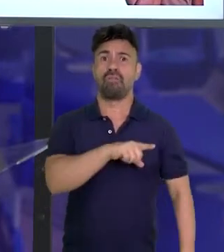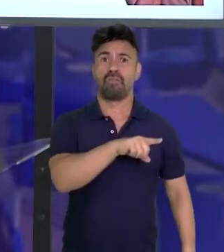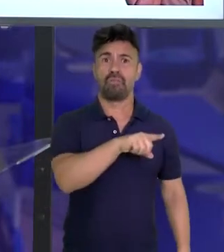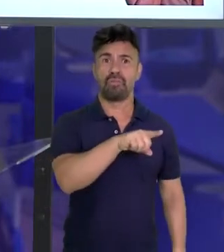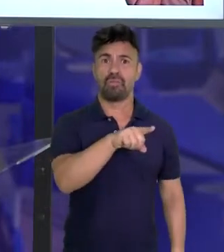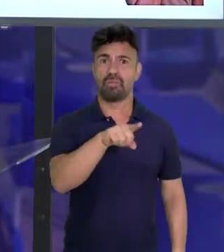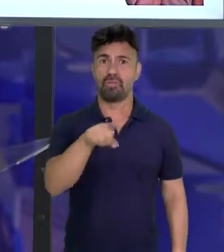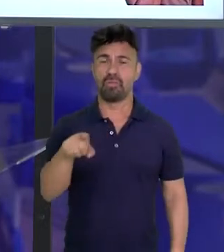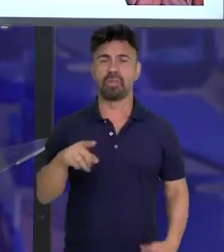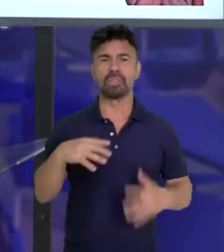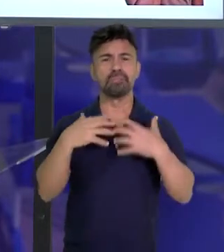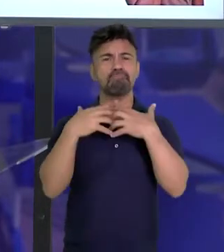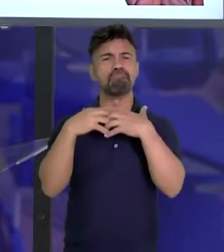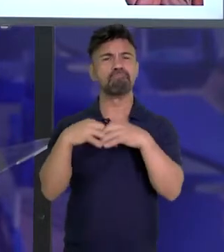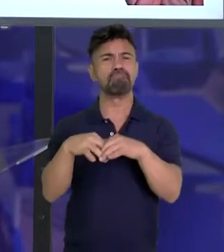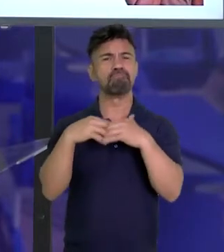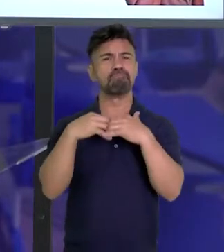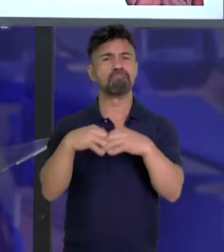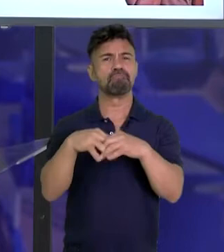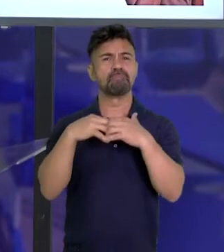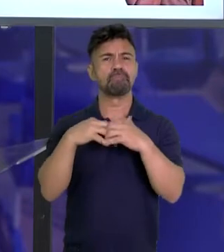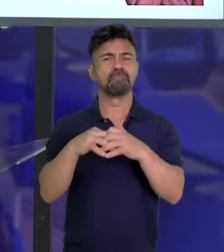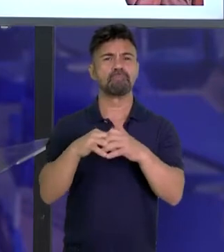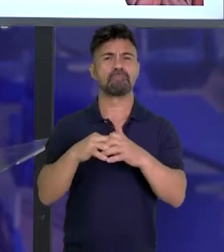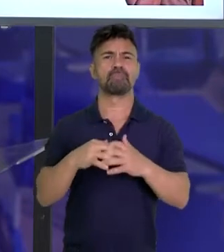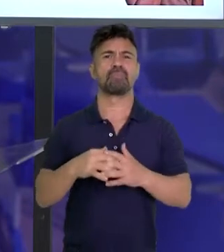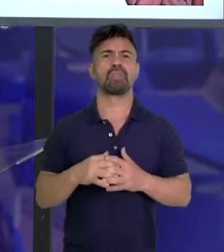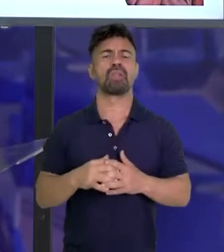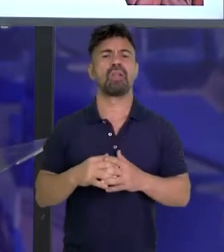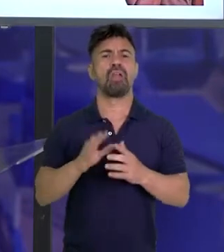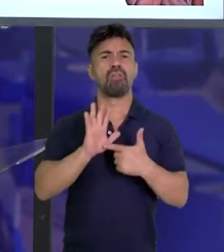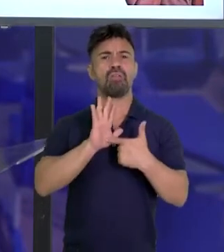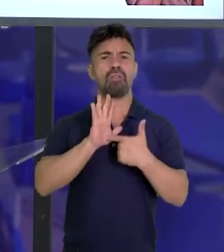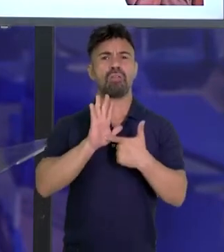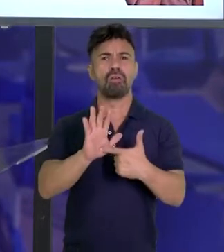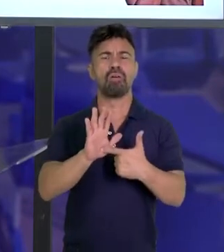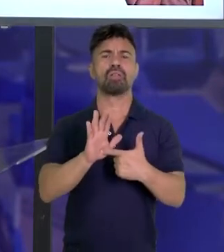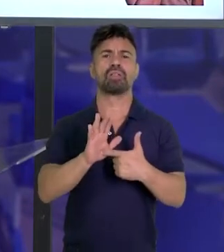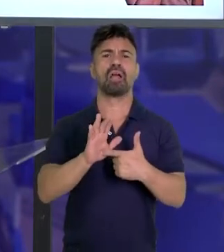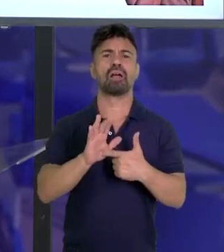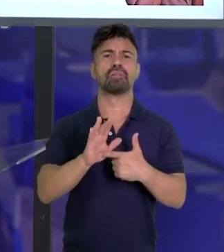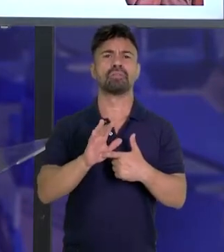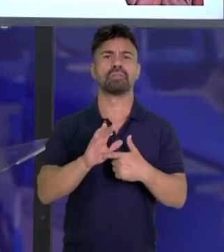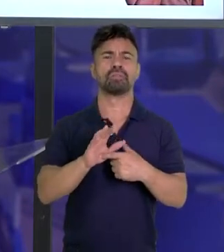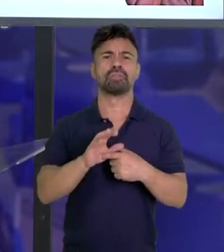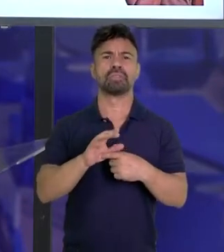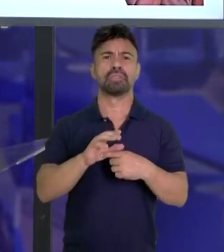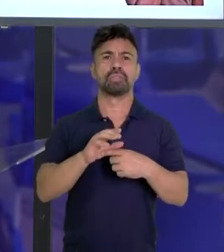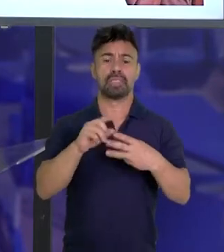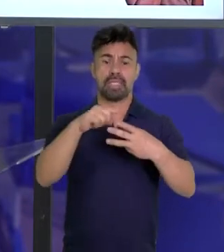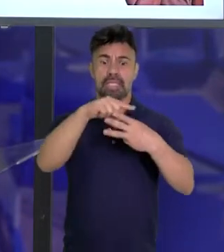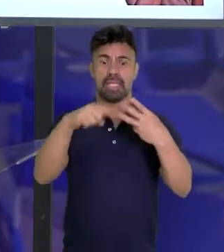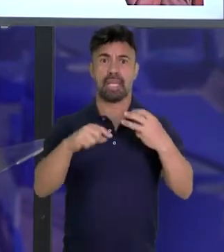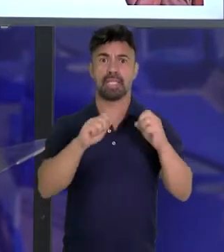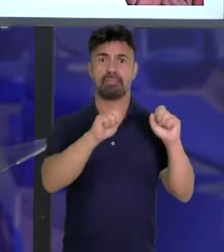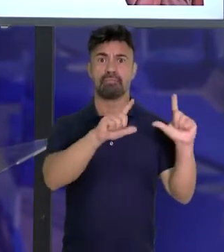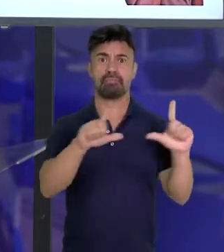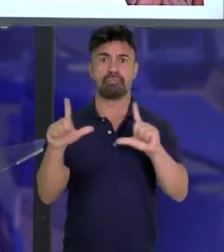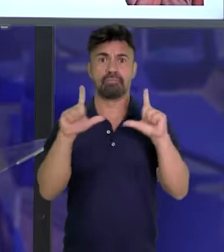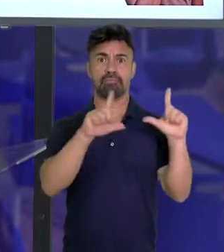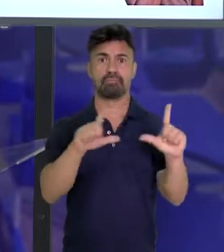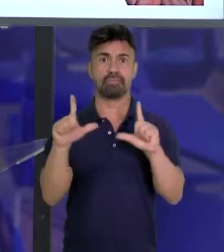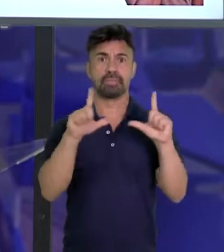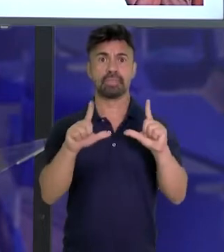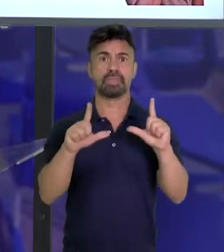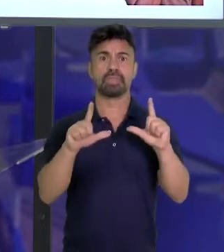vocês reflitam comigo sobre algumas questões. Eu vou mostrar nos próximos 3 slides uma sequência